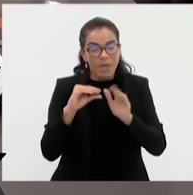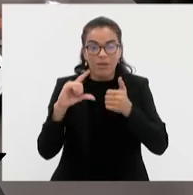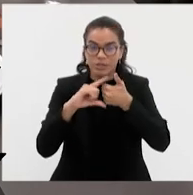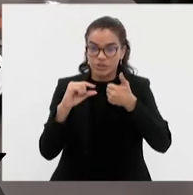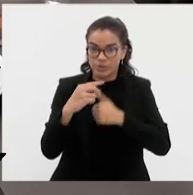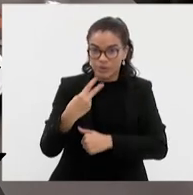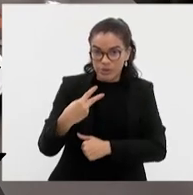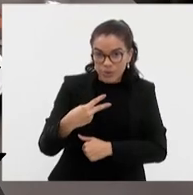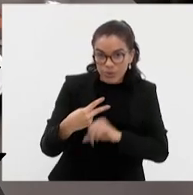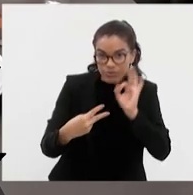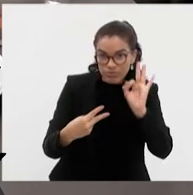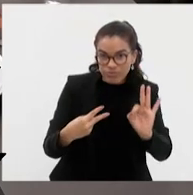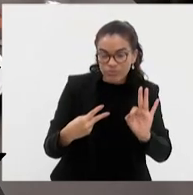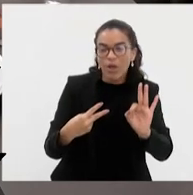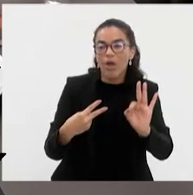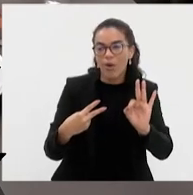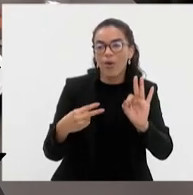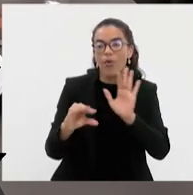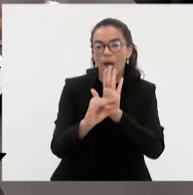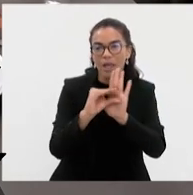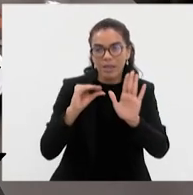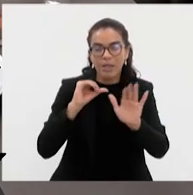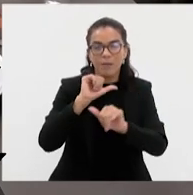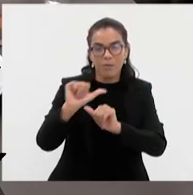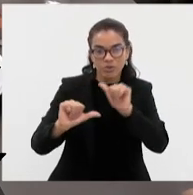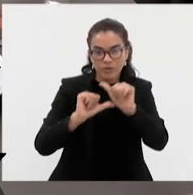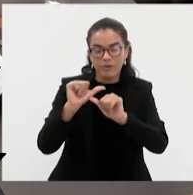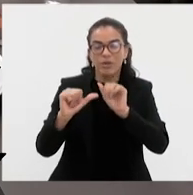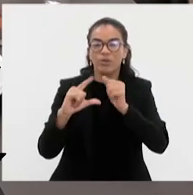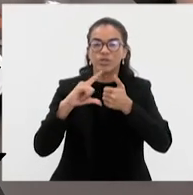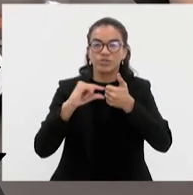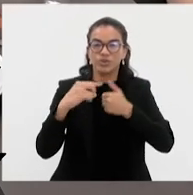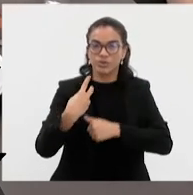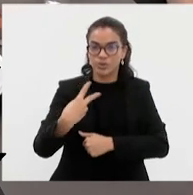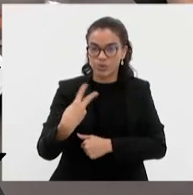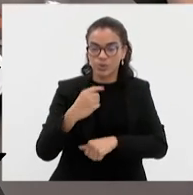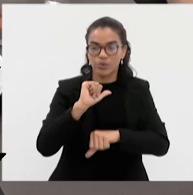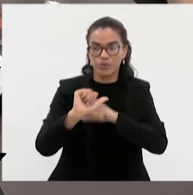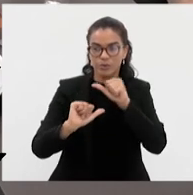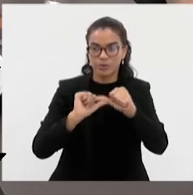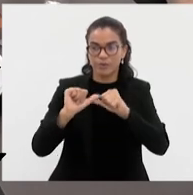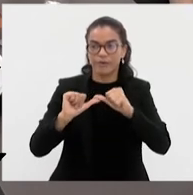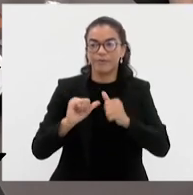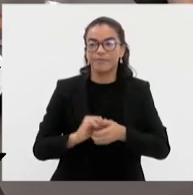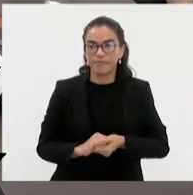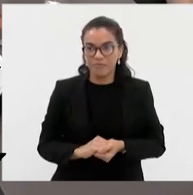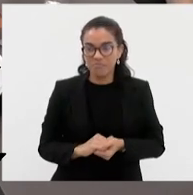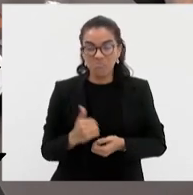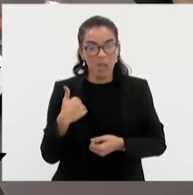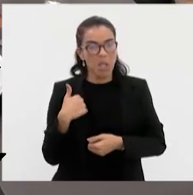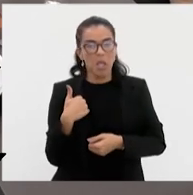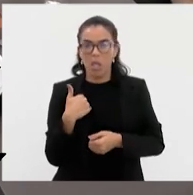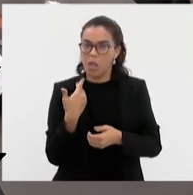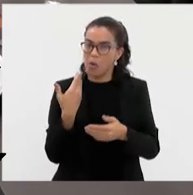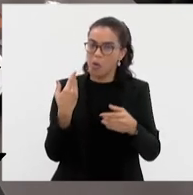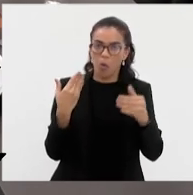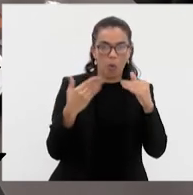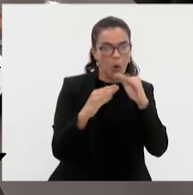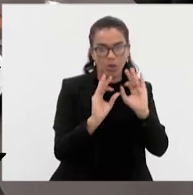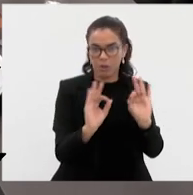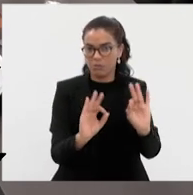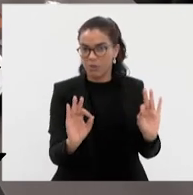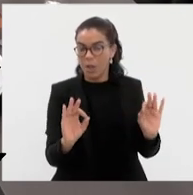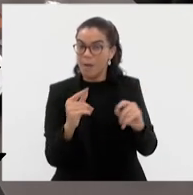lei, do PL. Modificativo ao artigo 2º. Modificativo ao artigo 2º, reescrevendo o artigo 2º. Eu não me oponho a isso, mas